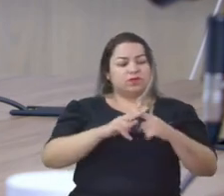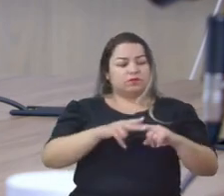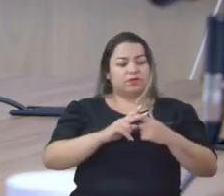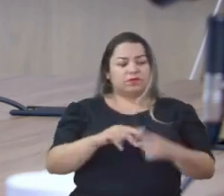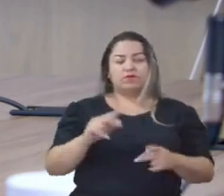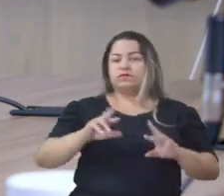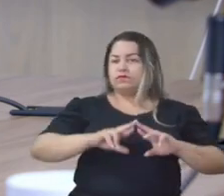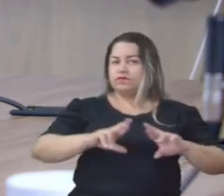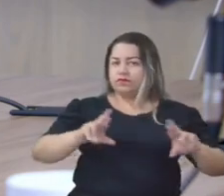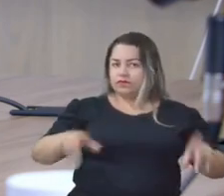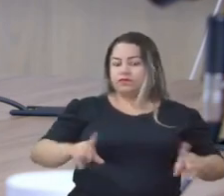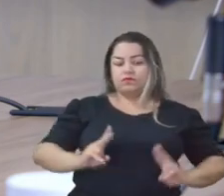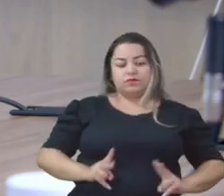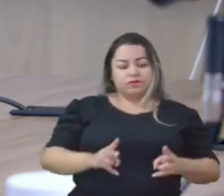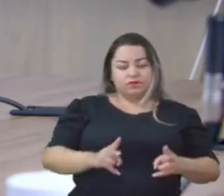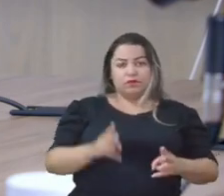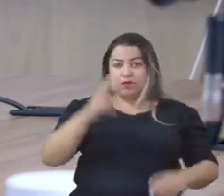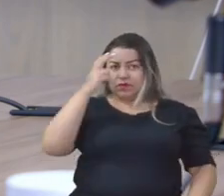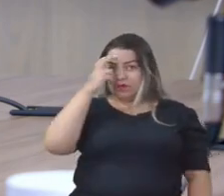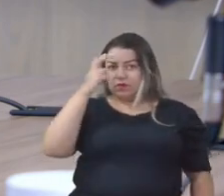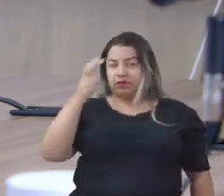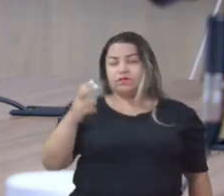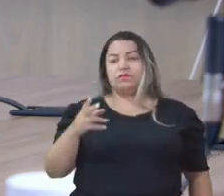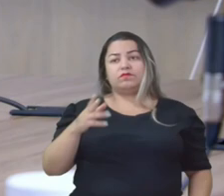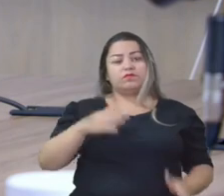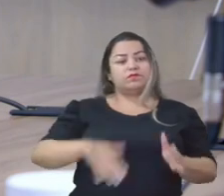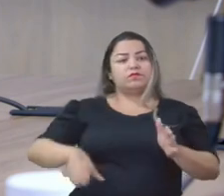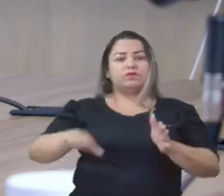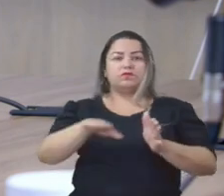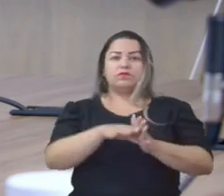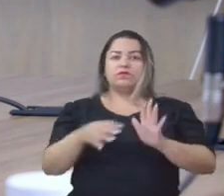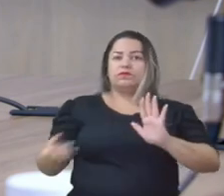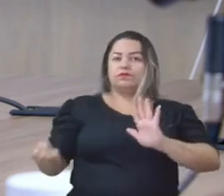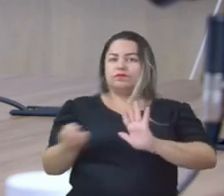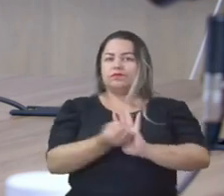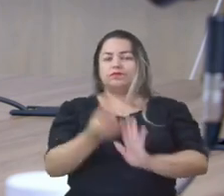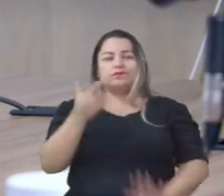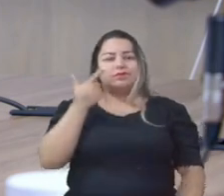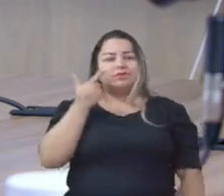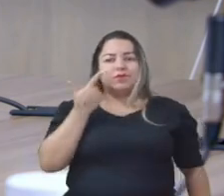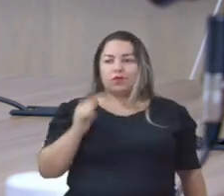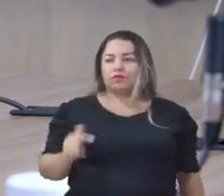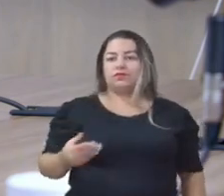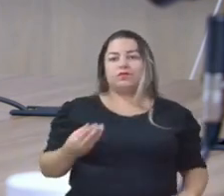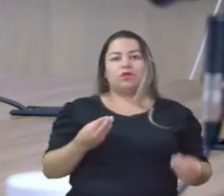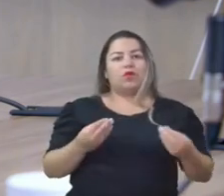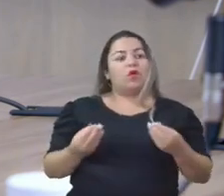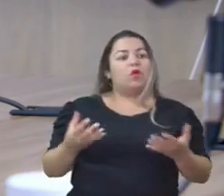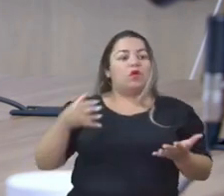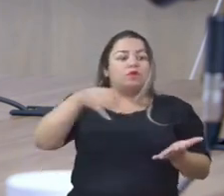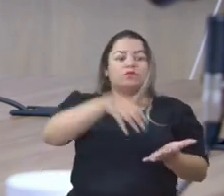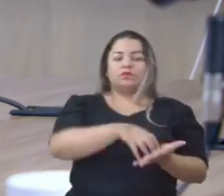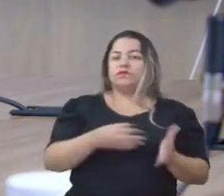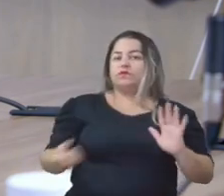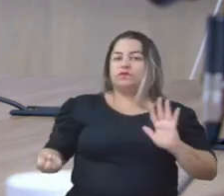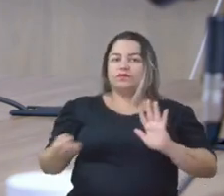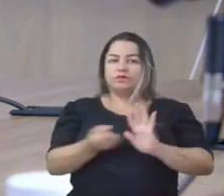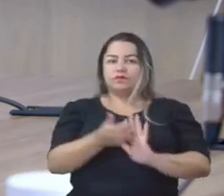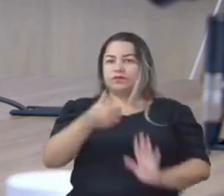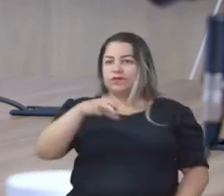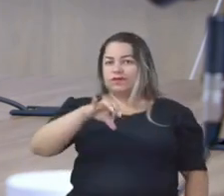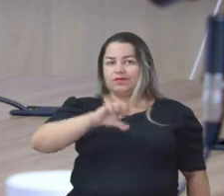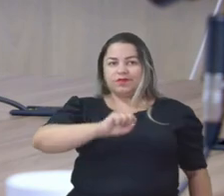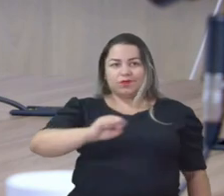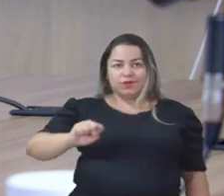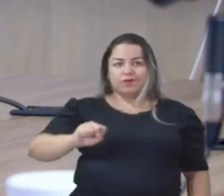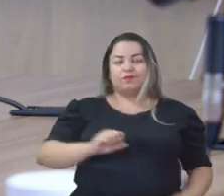diferente para manter a cultura, mas aí vai chegar o marco temporal e vai dizer, olha, não tem como você demarcar seu território, porque você não estava aí em